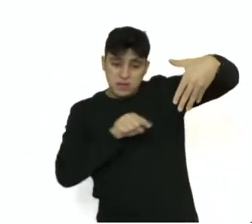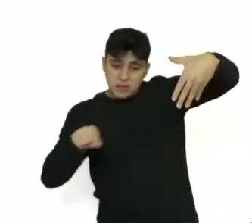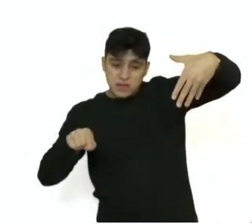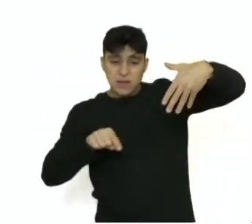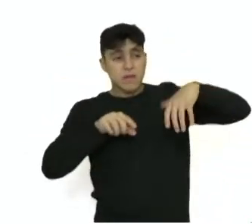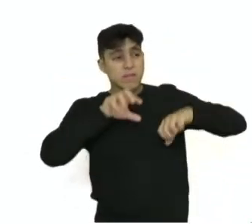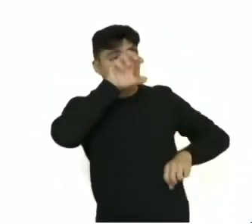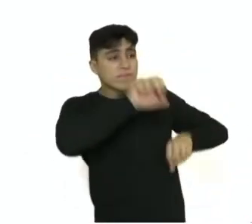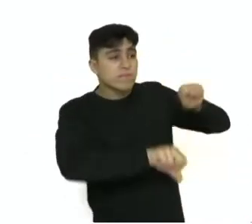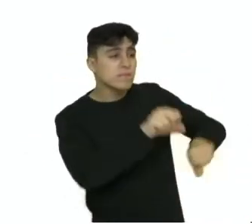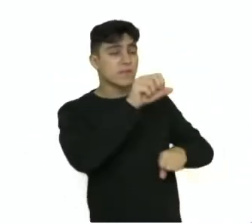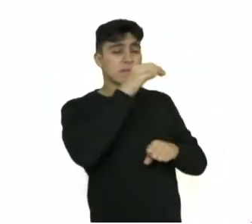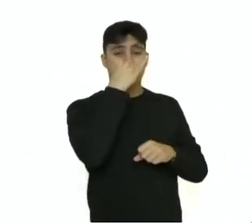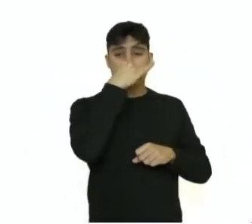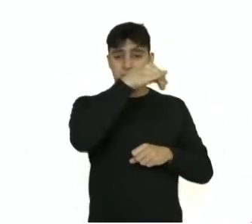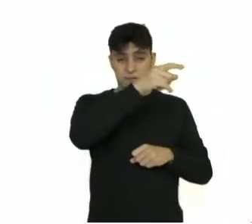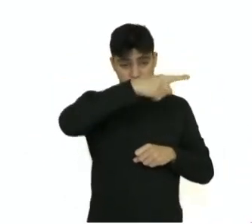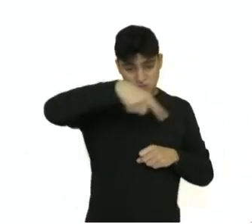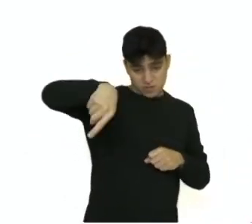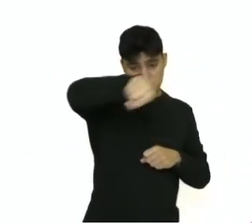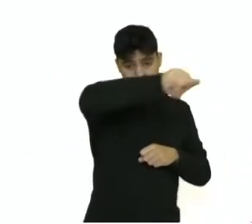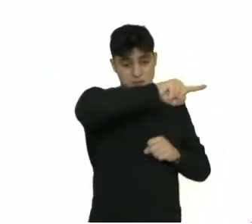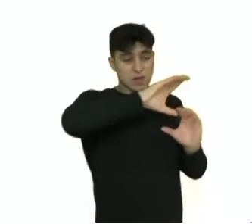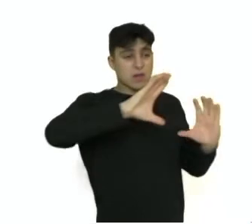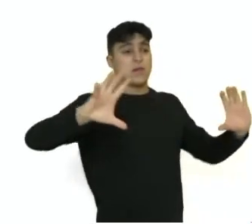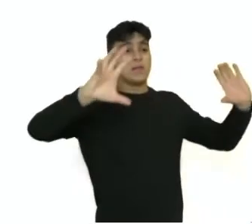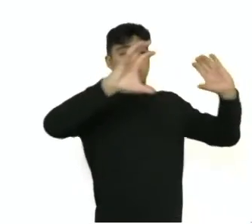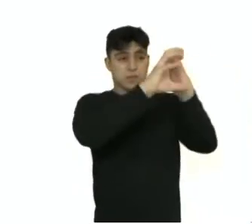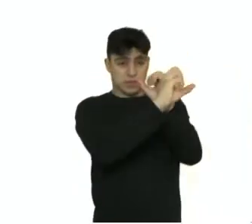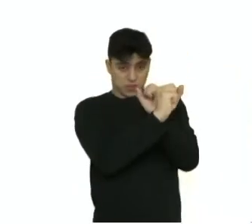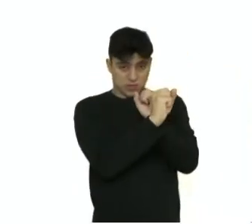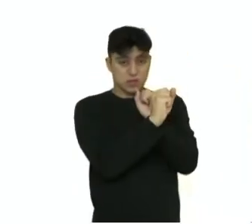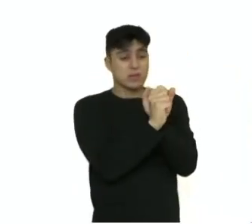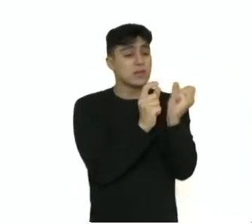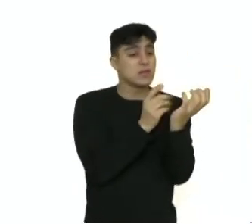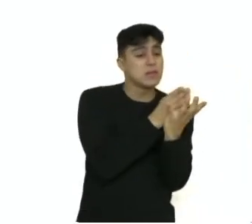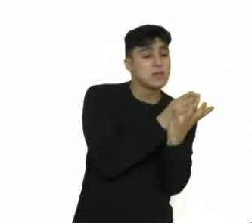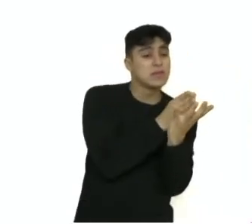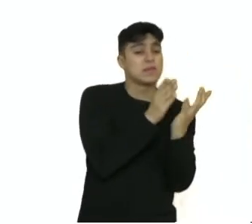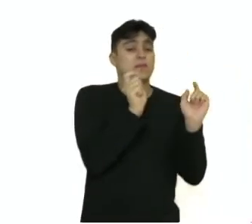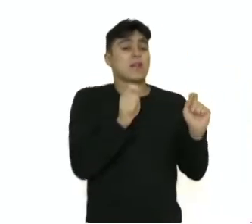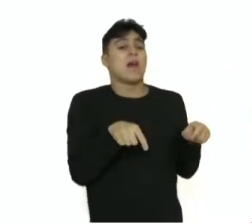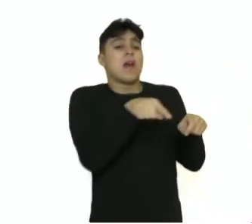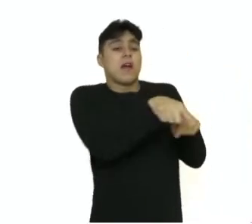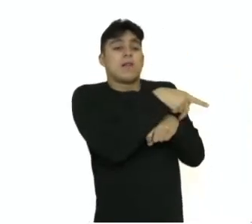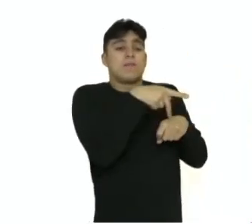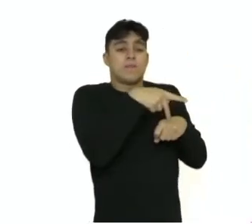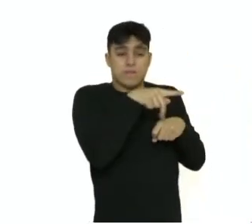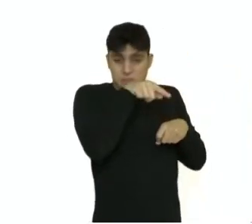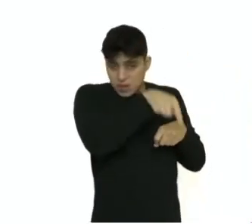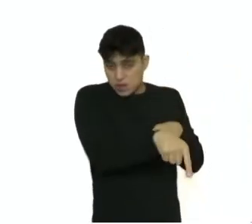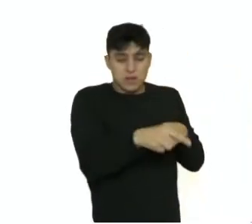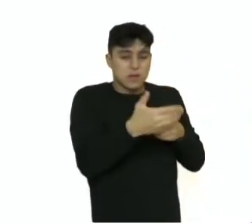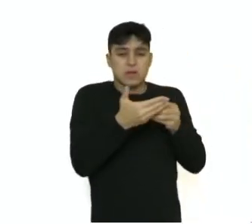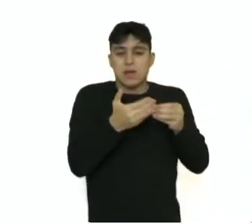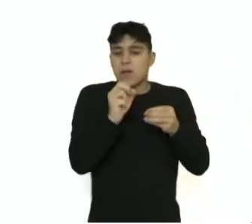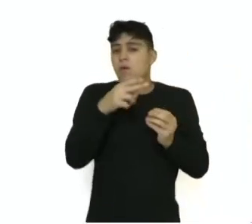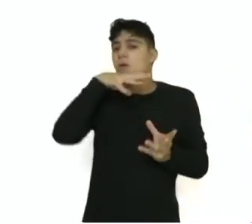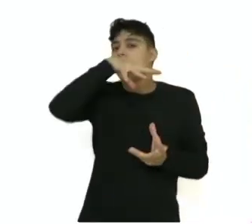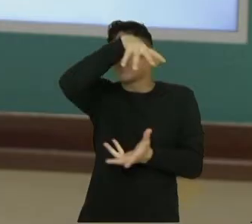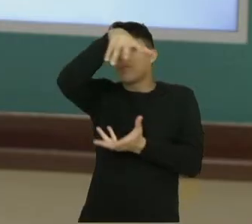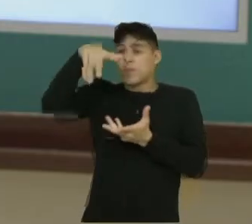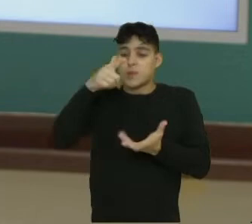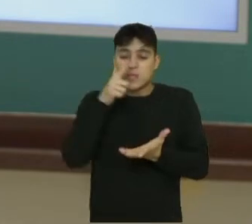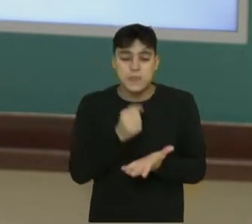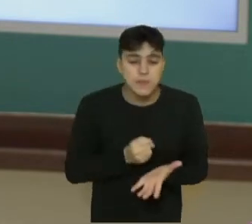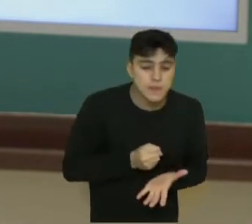de energia, ou seja, ela representa o conjunto de fontes disponíveis em um país, estado ou no mundo para suprir